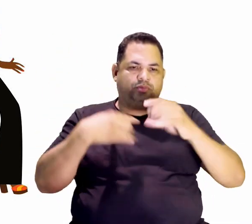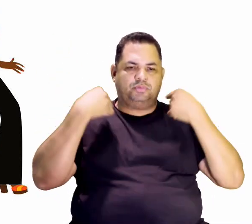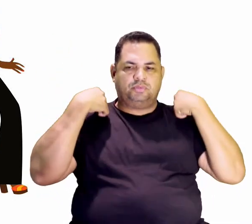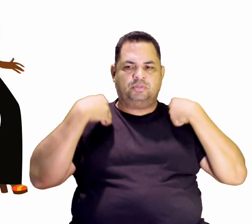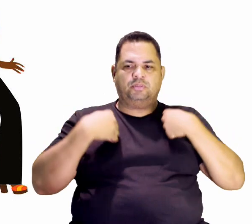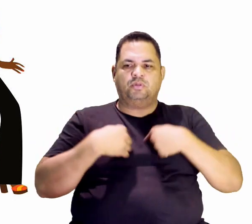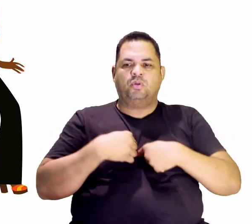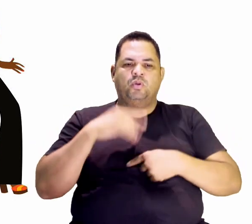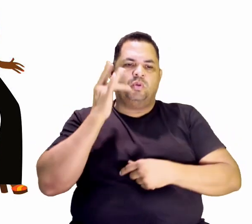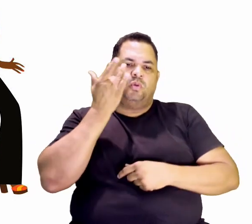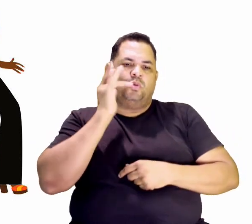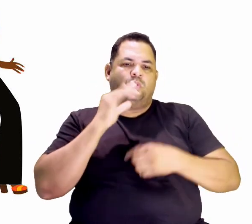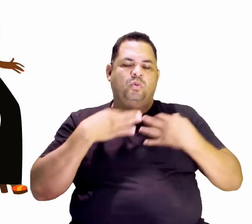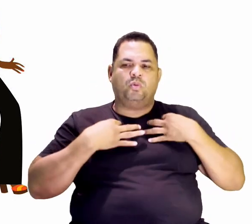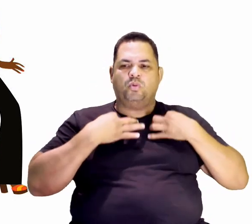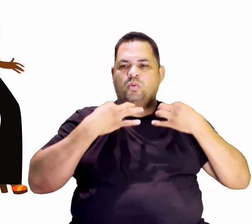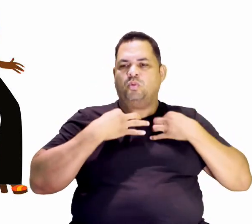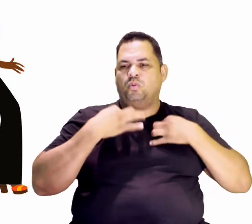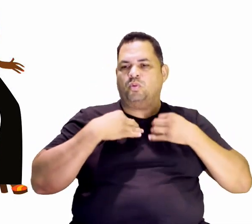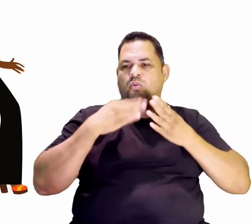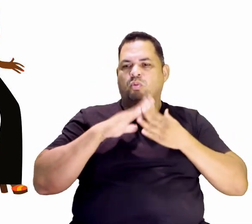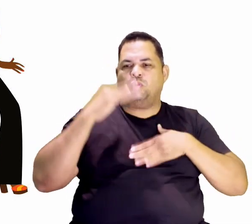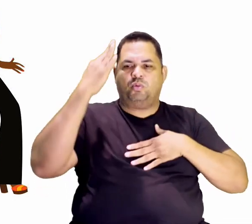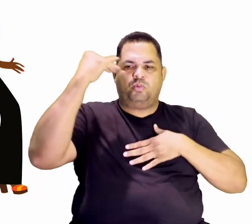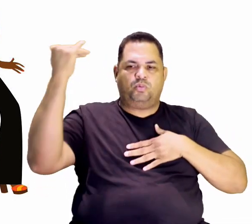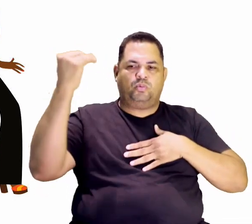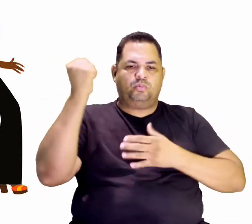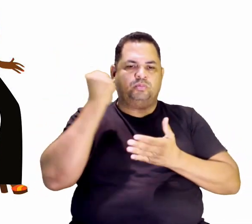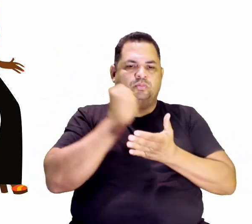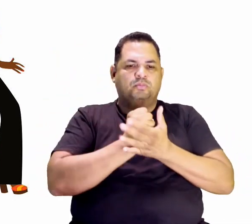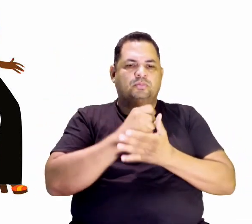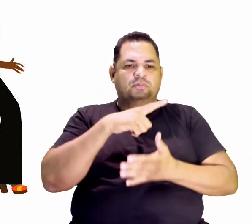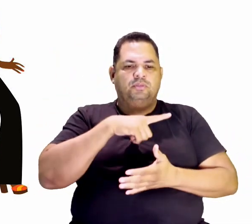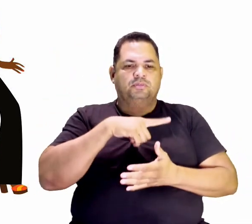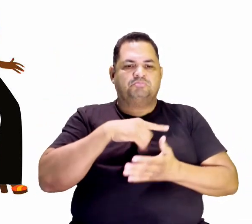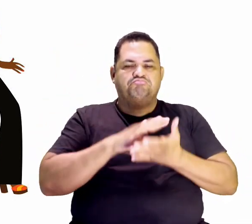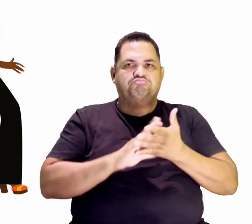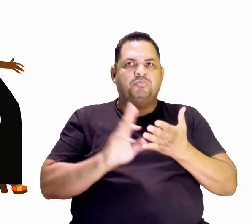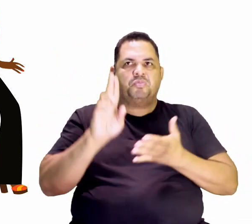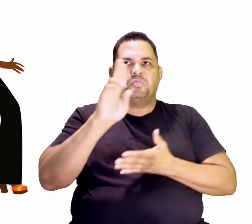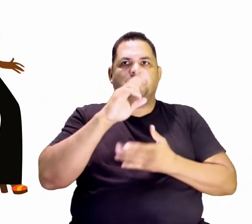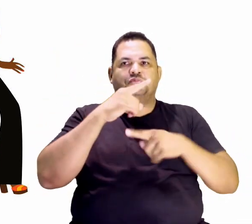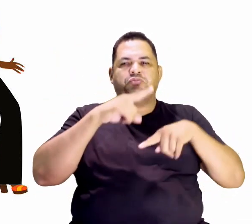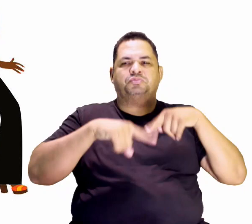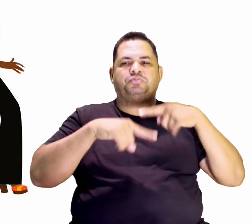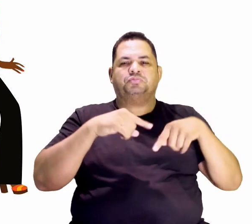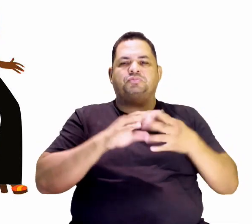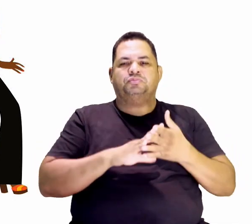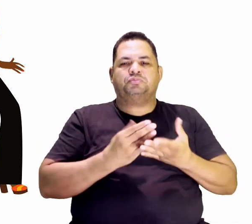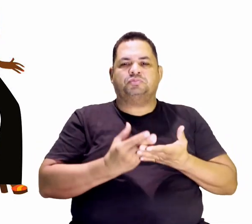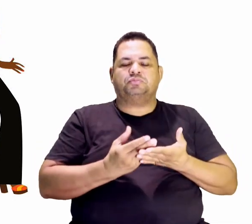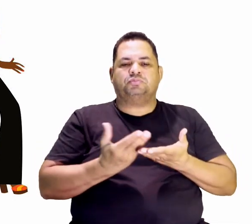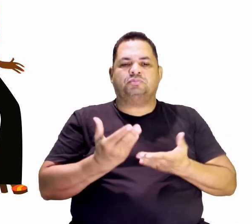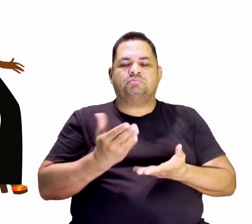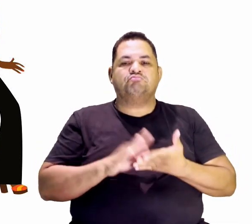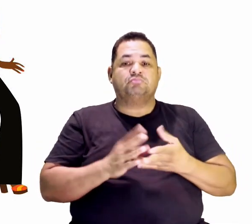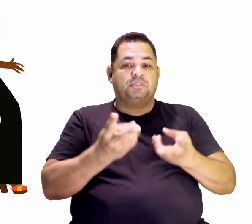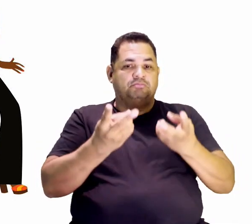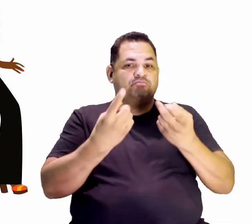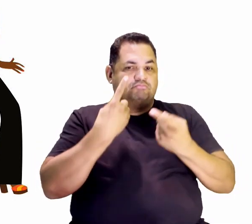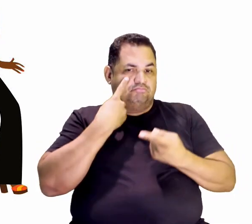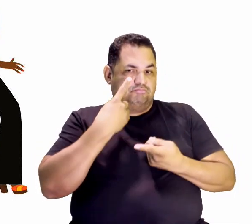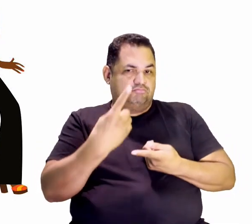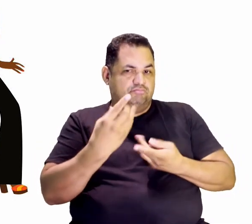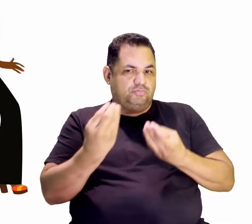ouro, com roupas de marcas famosas e com muita ostentação. Então você já identifica quem é funkeiro pelo modo de se vestir,